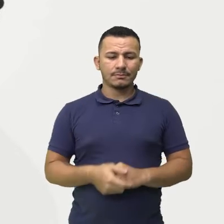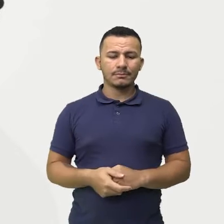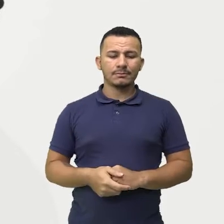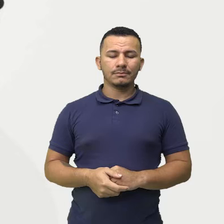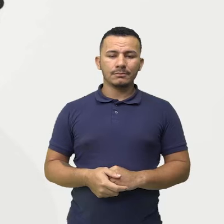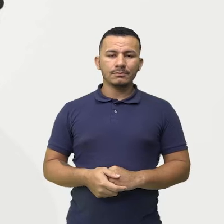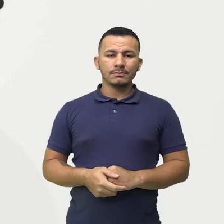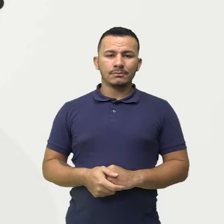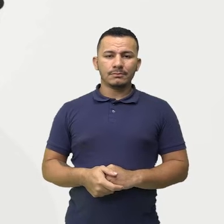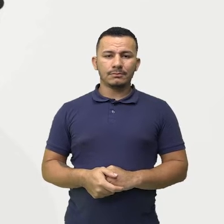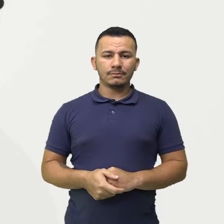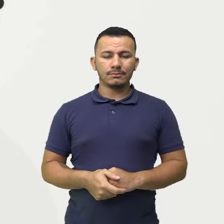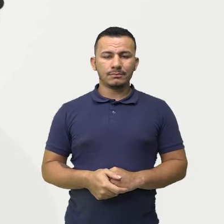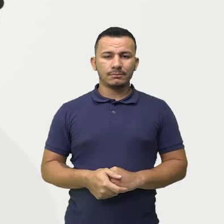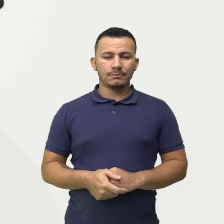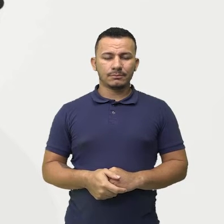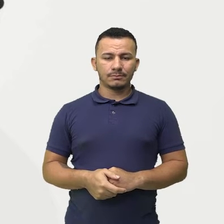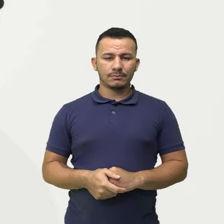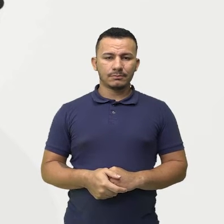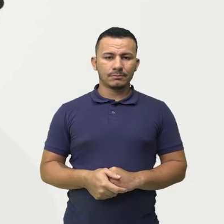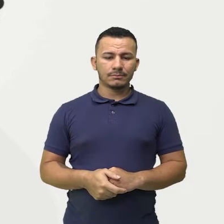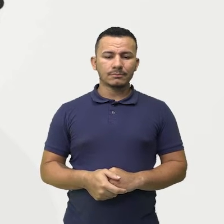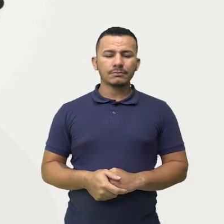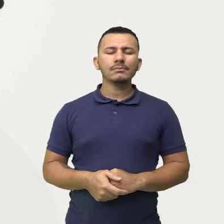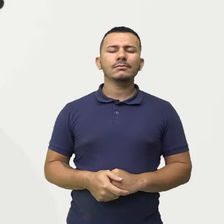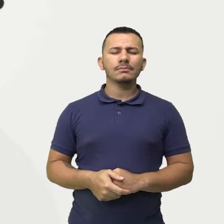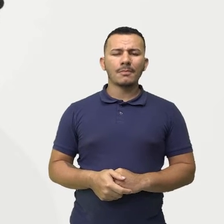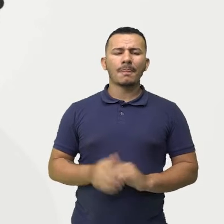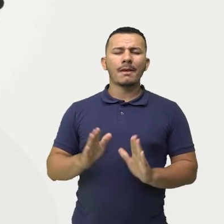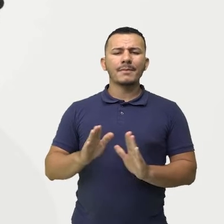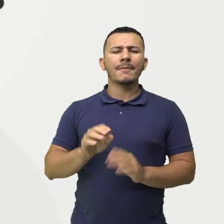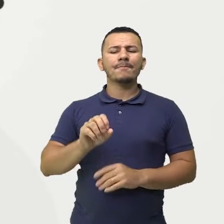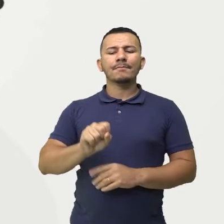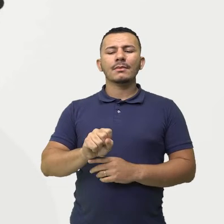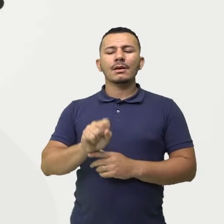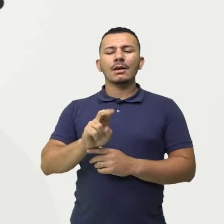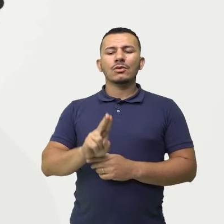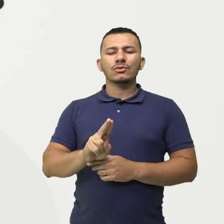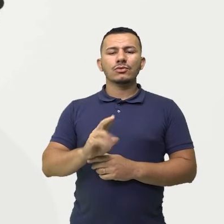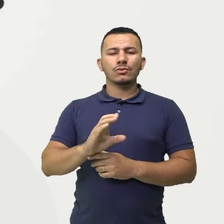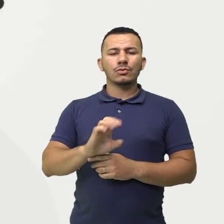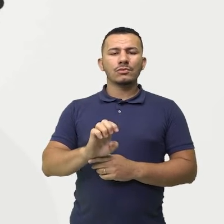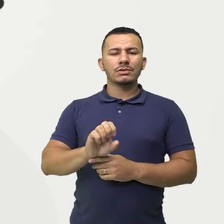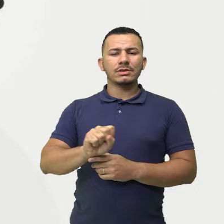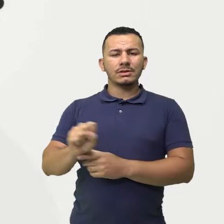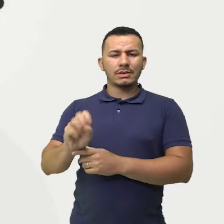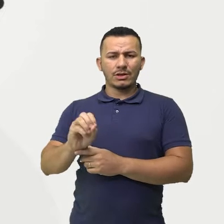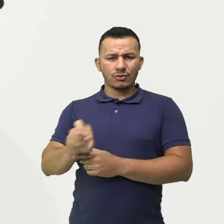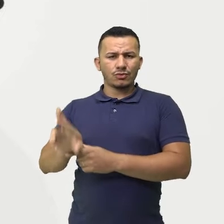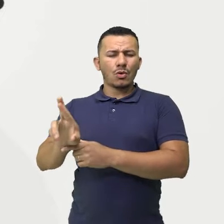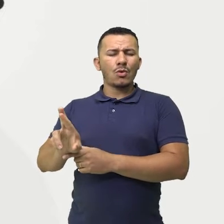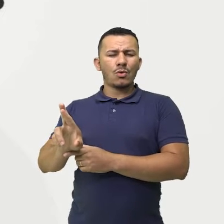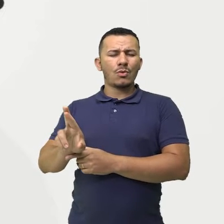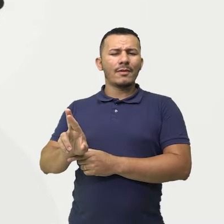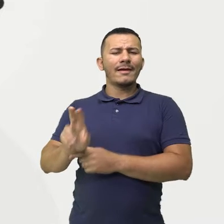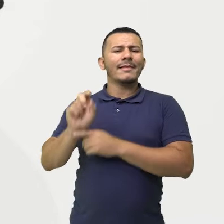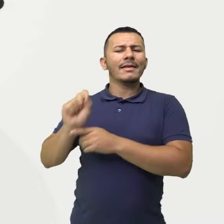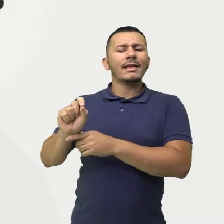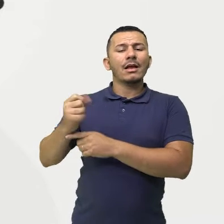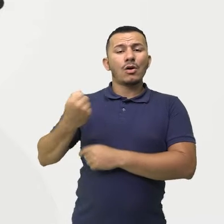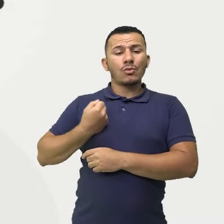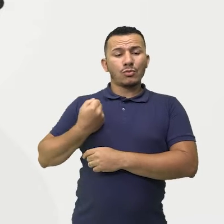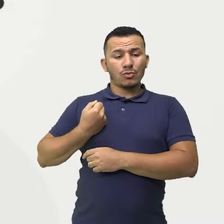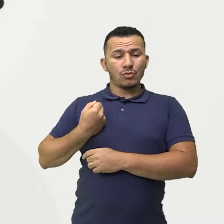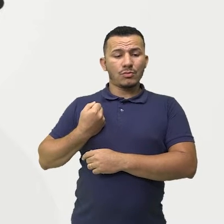4. Eu pergunto, quem é o sucessor? Pela definição de sucessor que nós